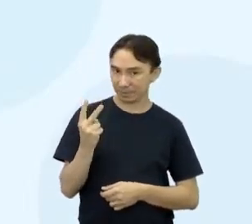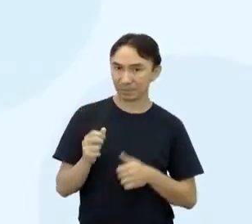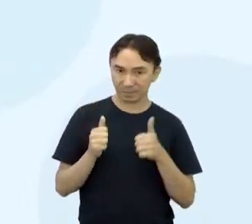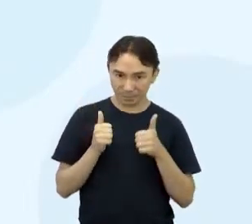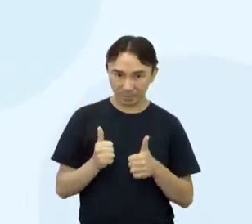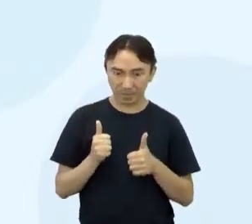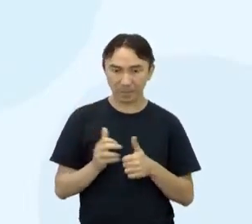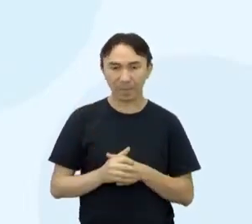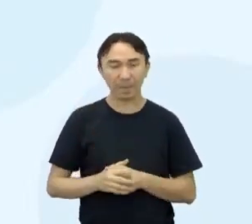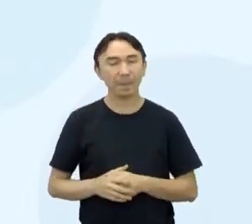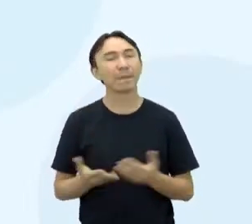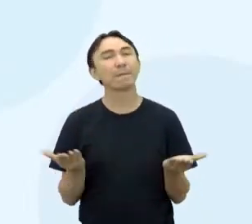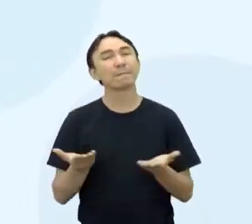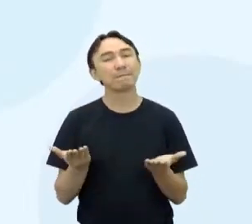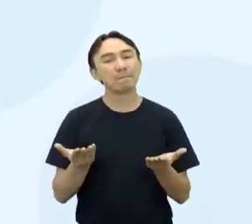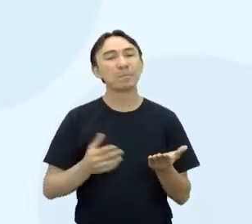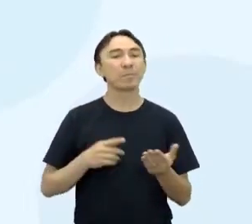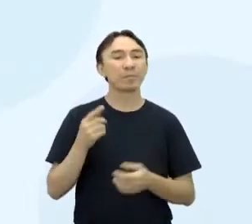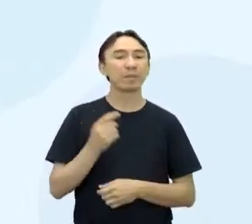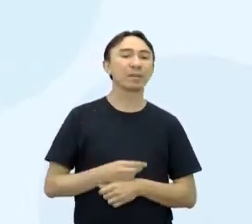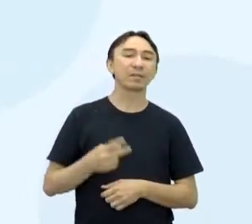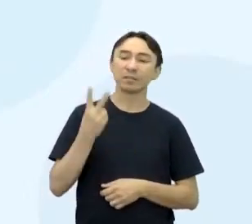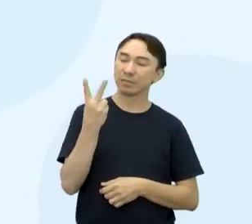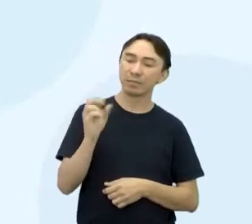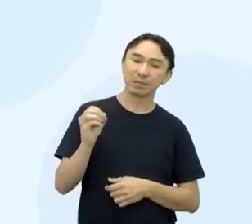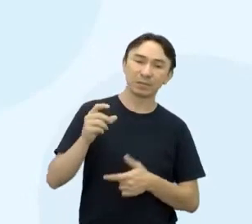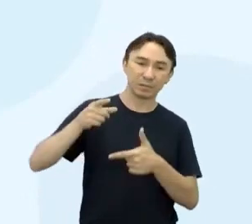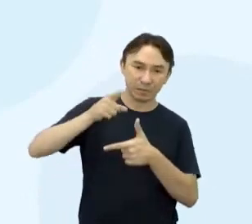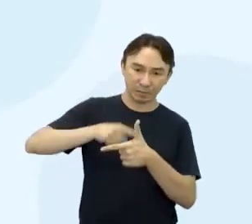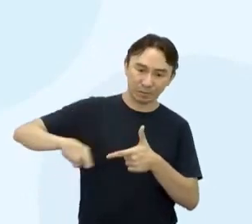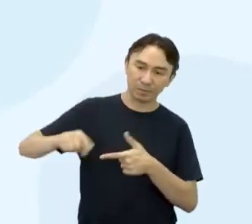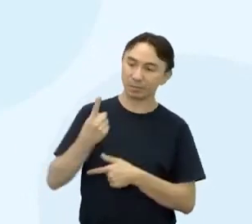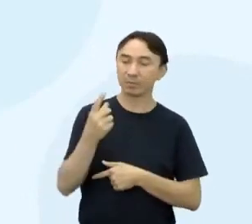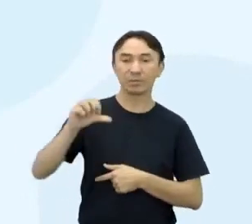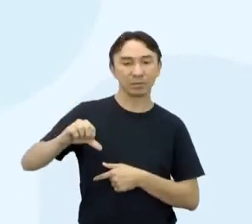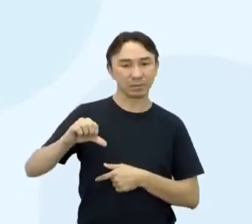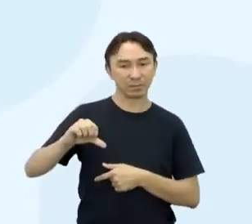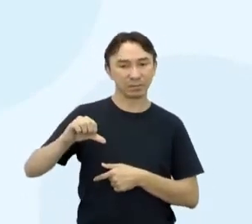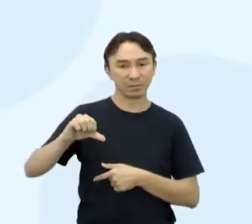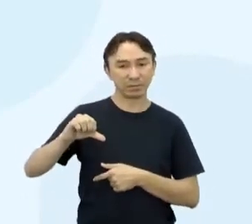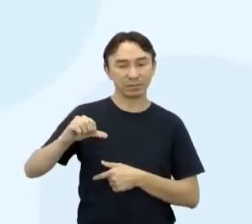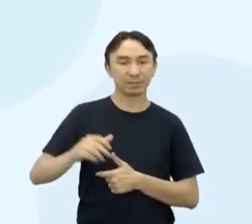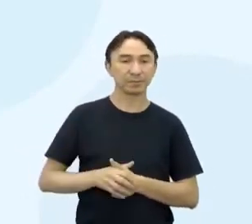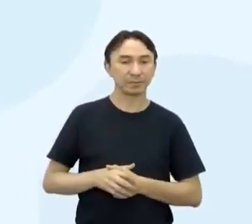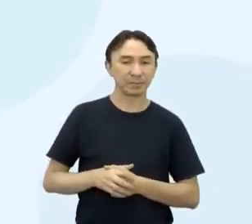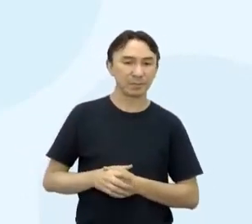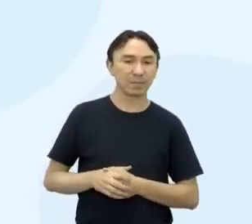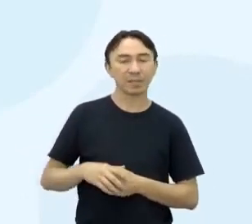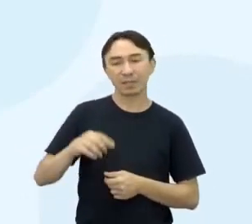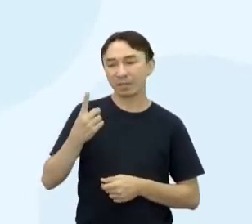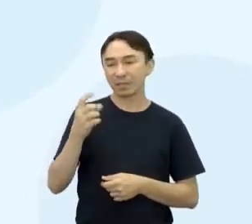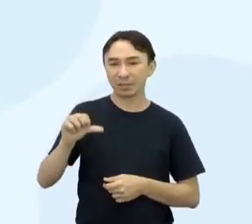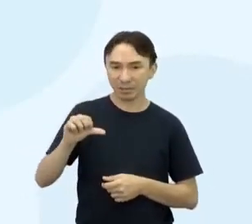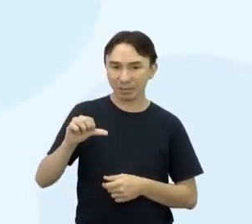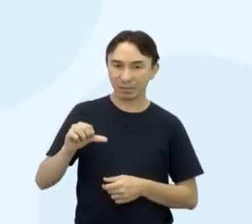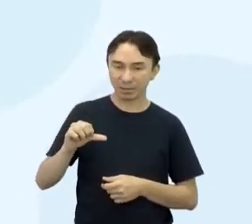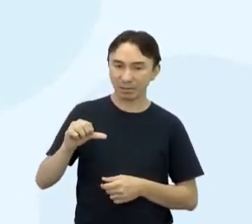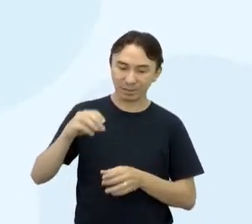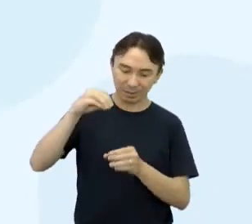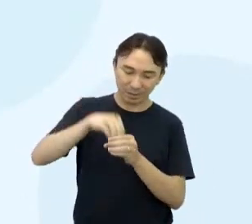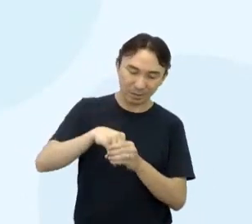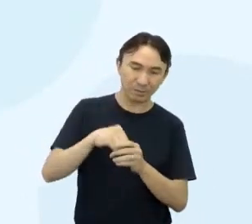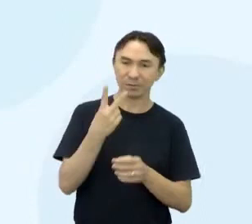1,2. Agora, vamos dividir, ó, 20 por 19, ó. 20 por 19. O 19 cabe no 20 uma